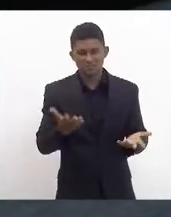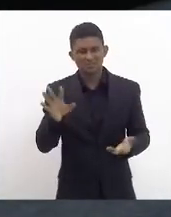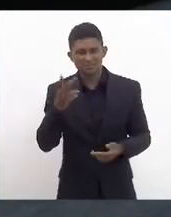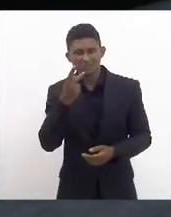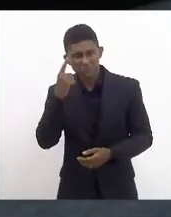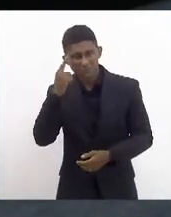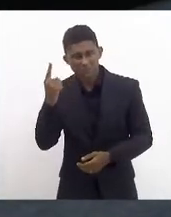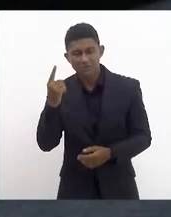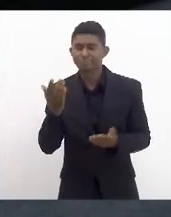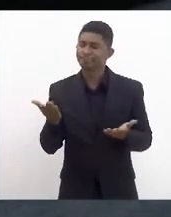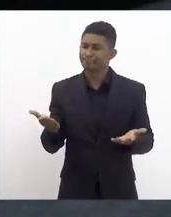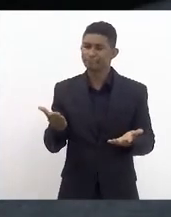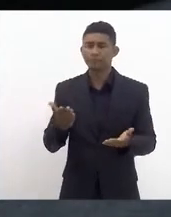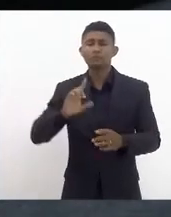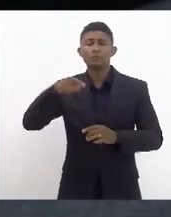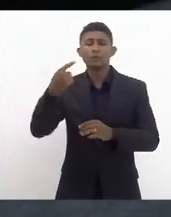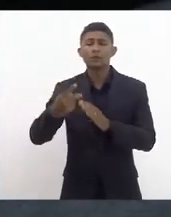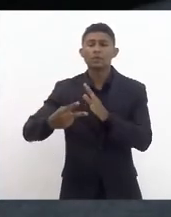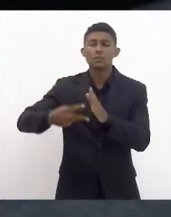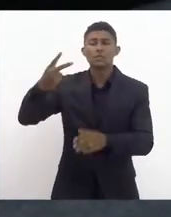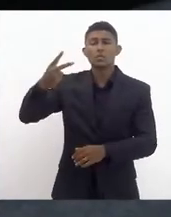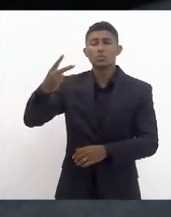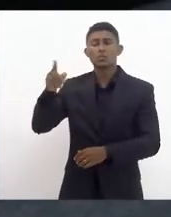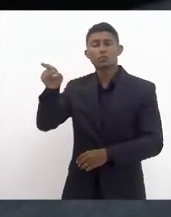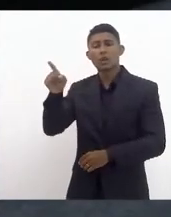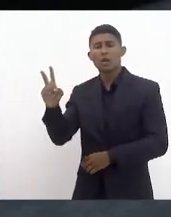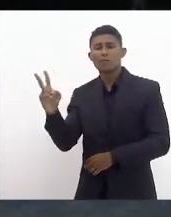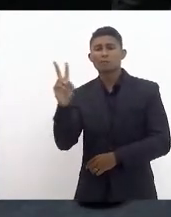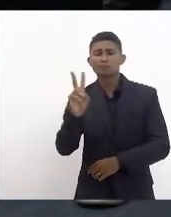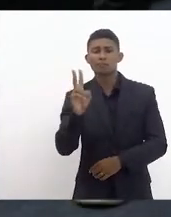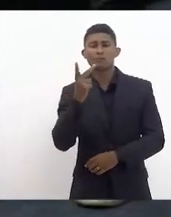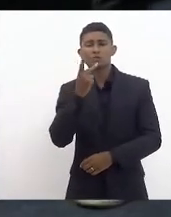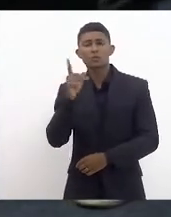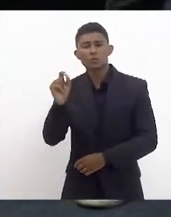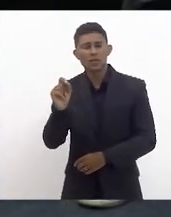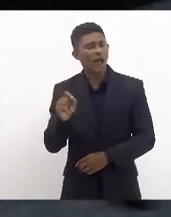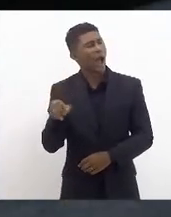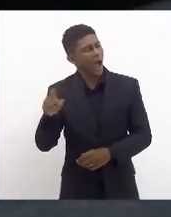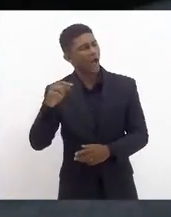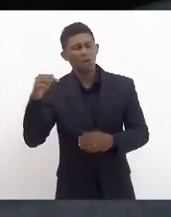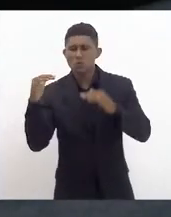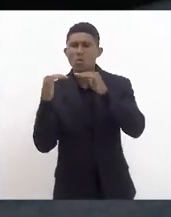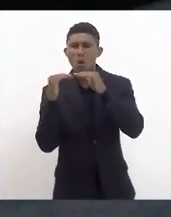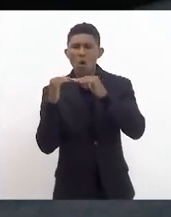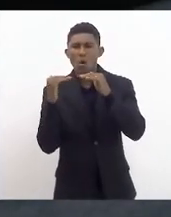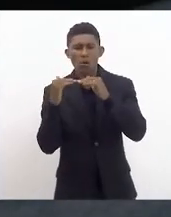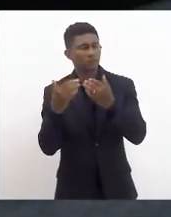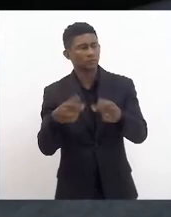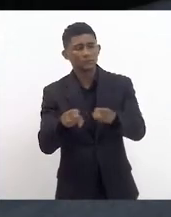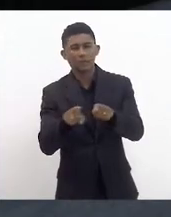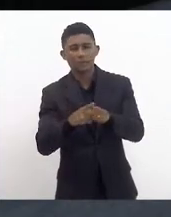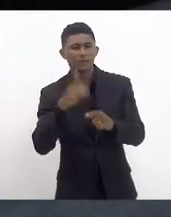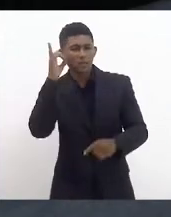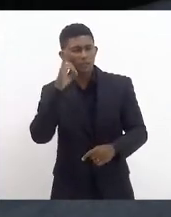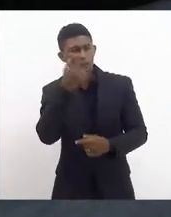falando. E o outro vem depois sair em defesa dele e trazer o nome de outros deputados, de pré-candidatos